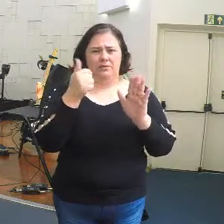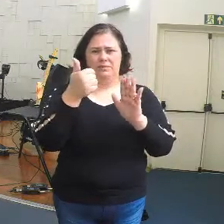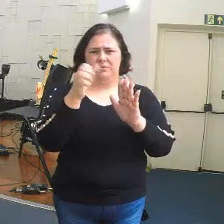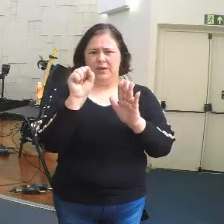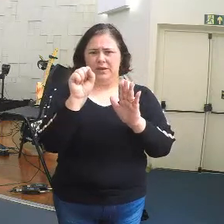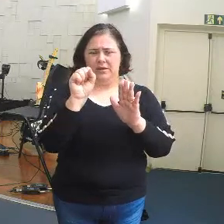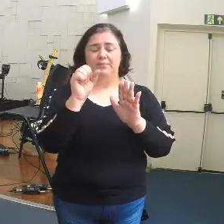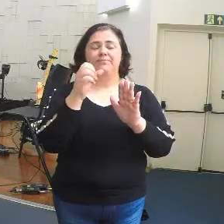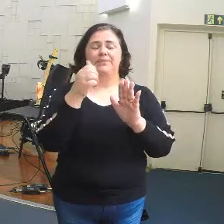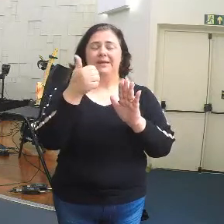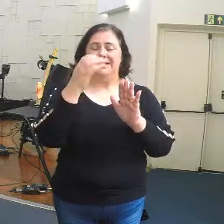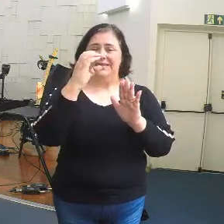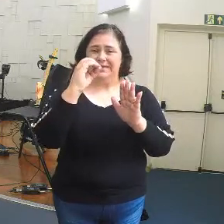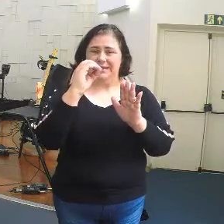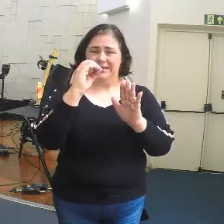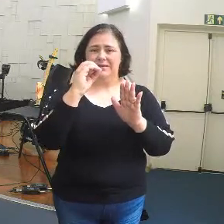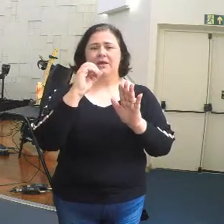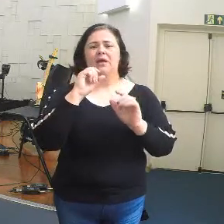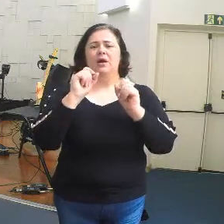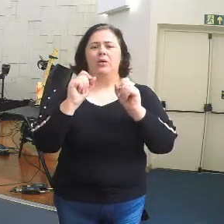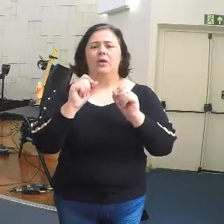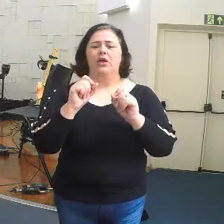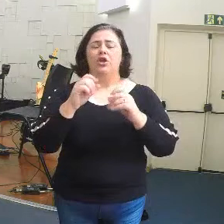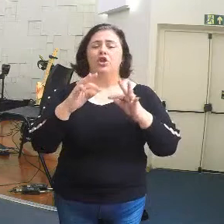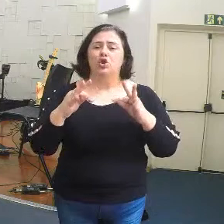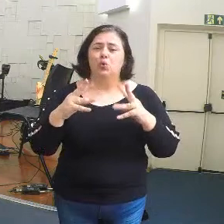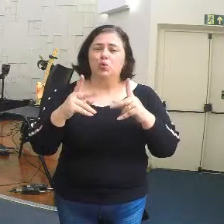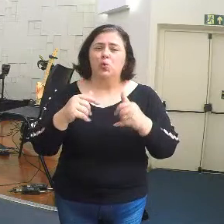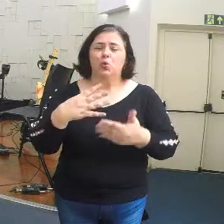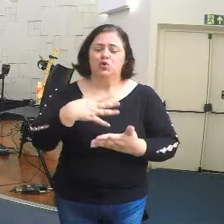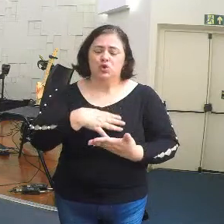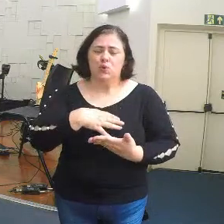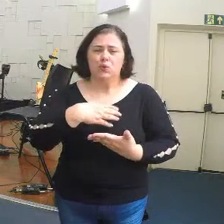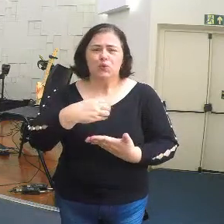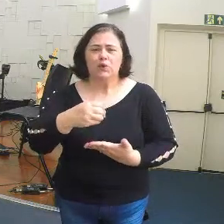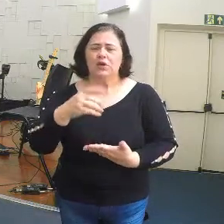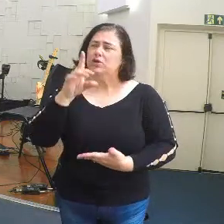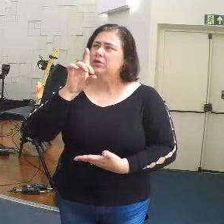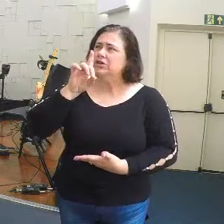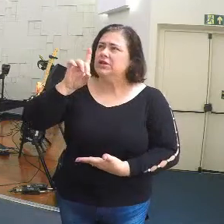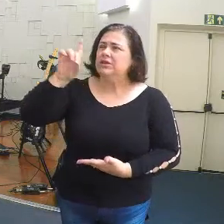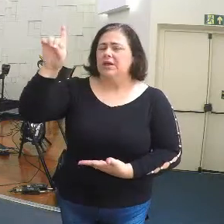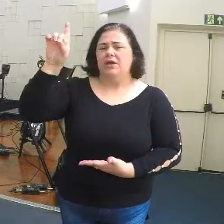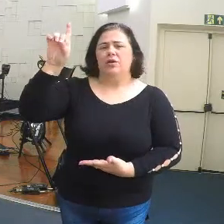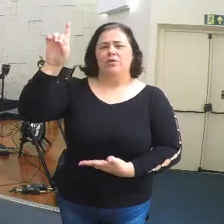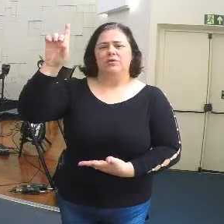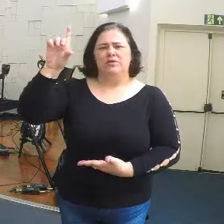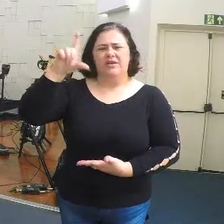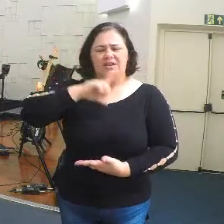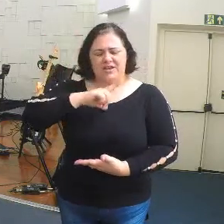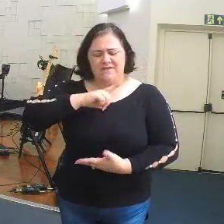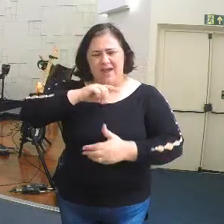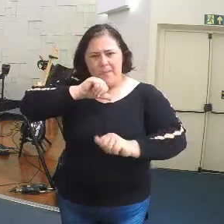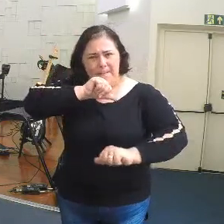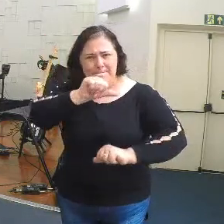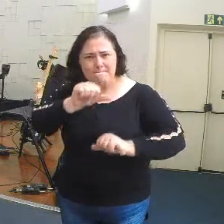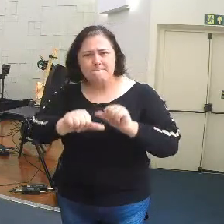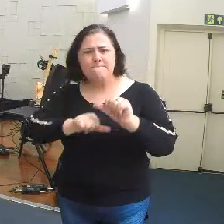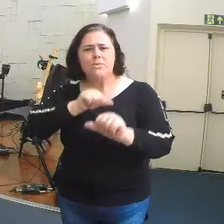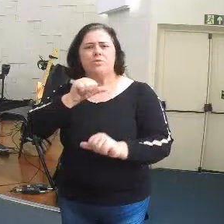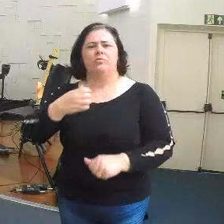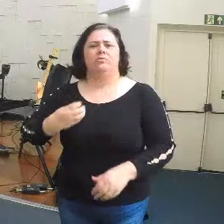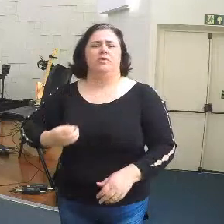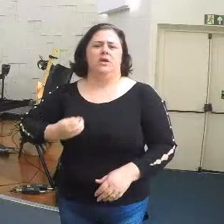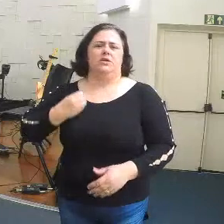os filhos de Deus, aqueles que experimentaram o novo nascimento, a regeneração, são identificados também por